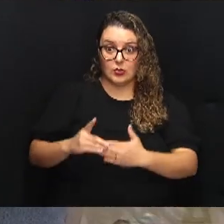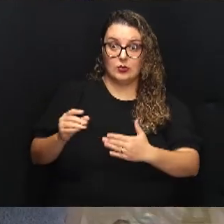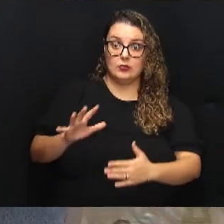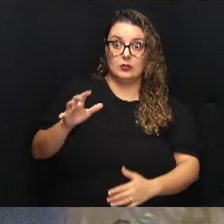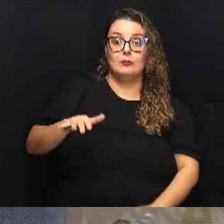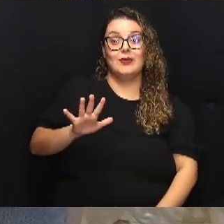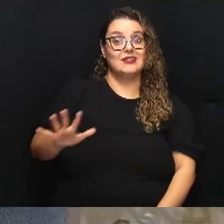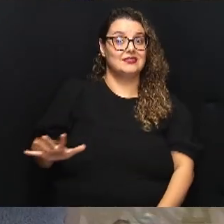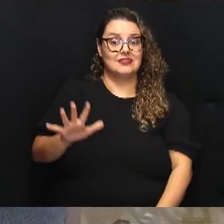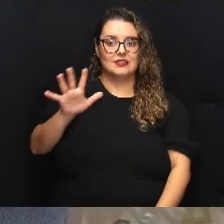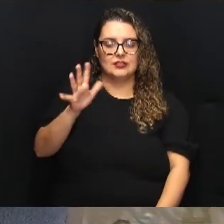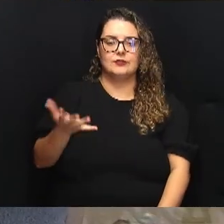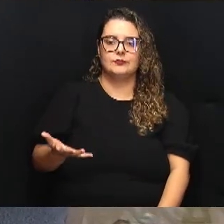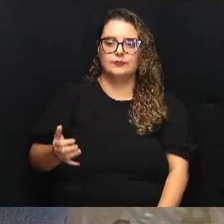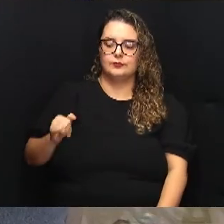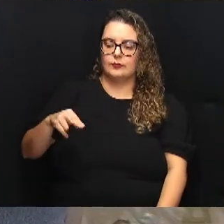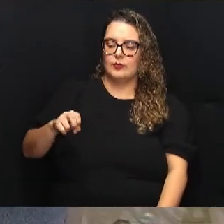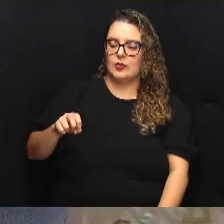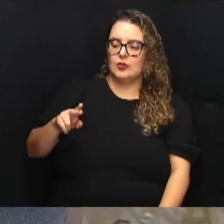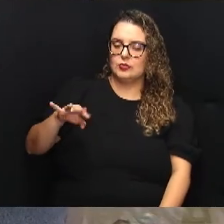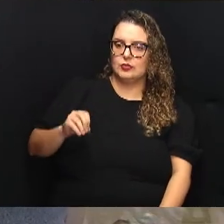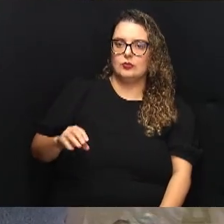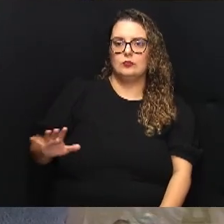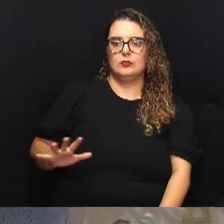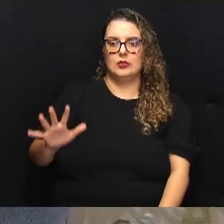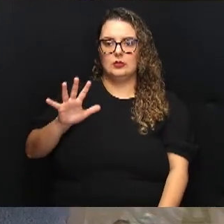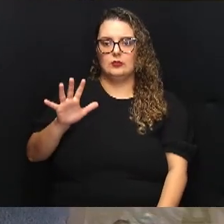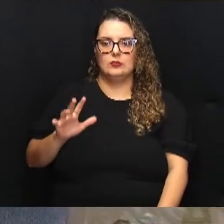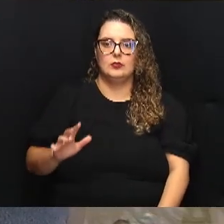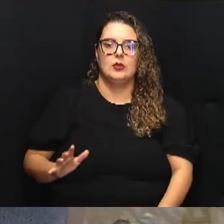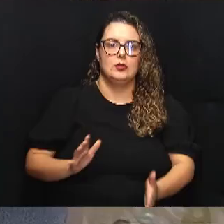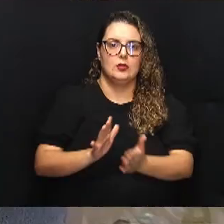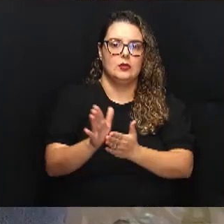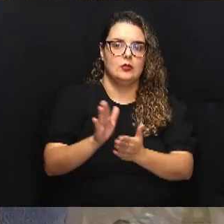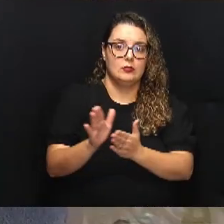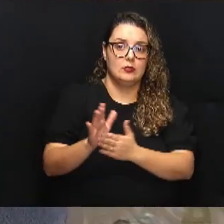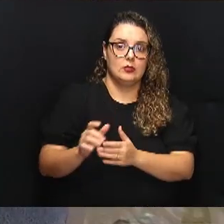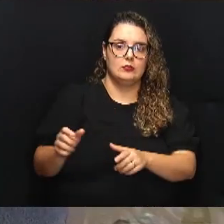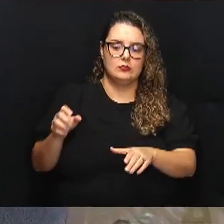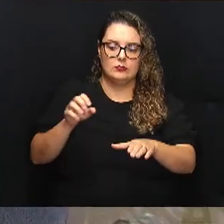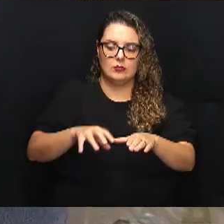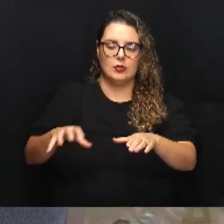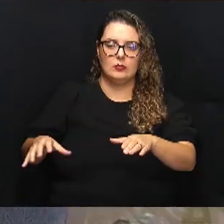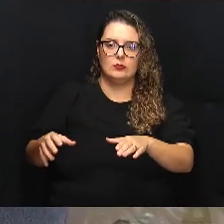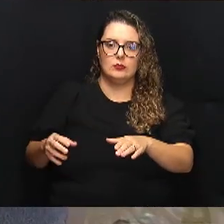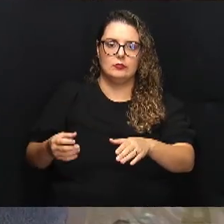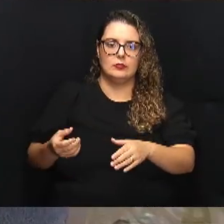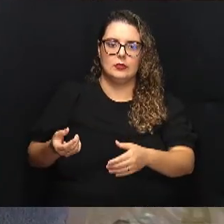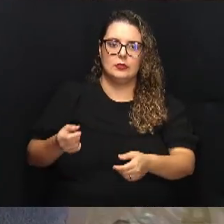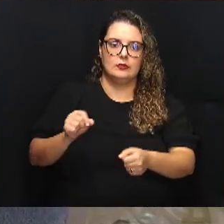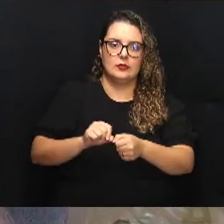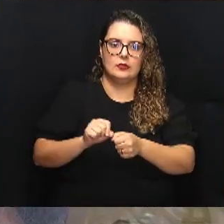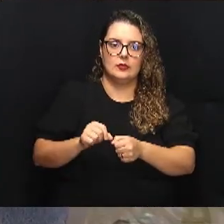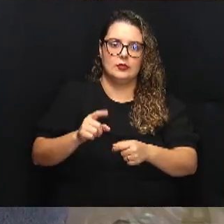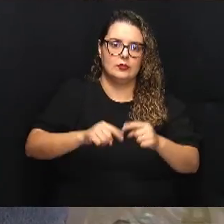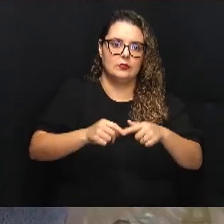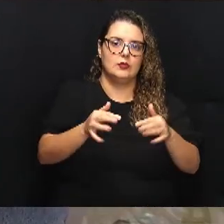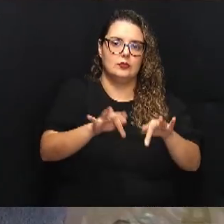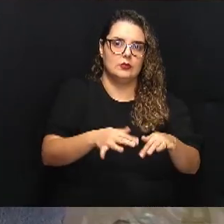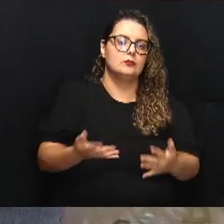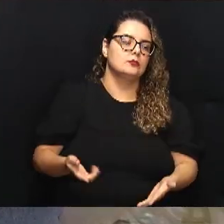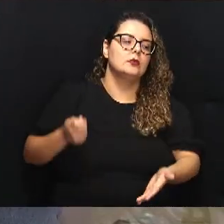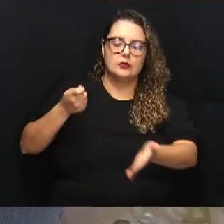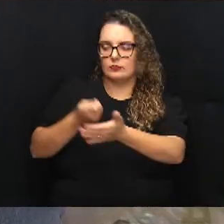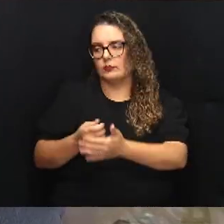Então, os insumos mais caros aumentam o custo do produtor, ele tem que repassar isso. Vai ser no produto final. A gente vai pagar mais